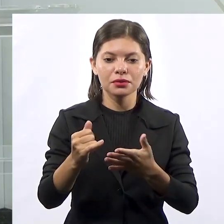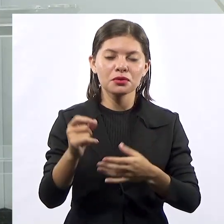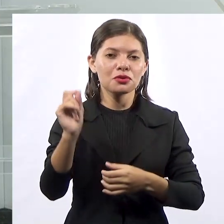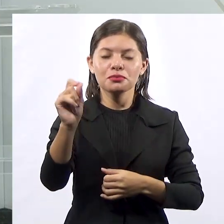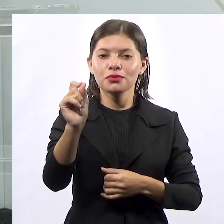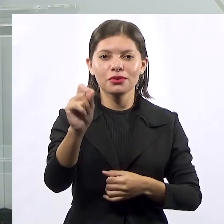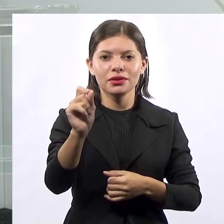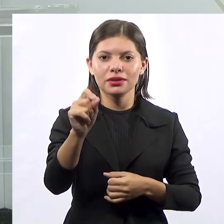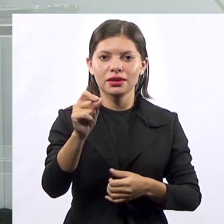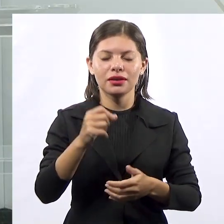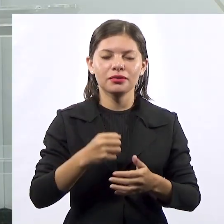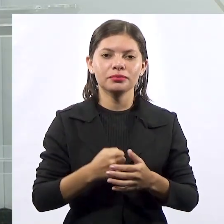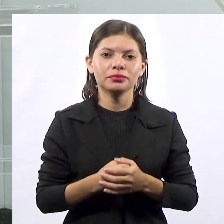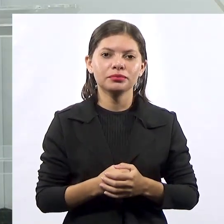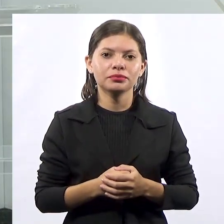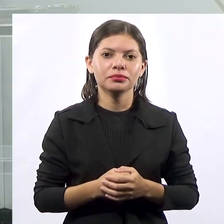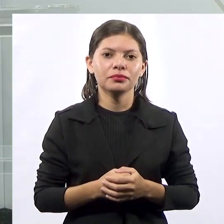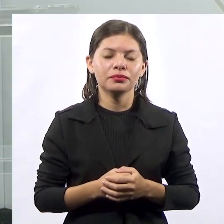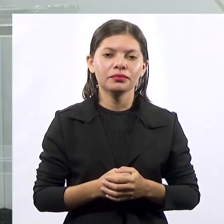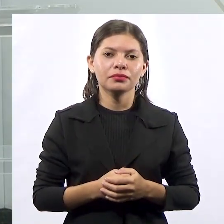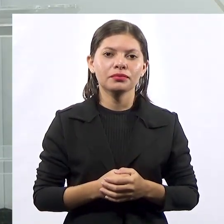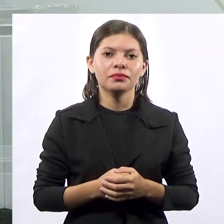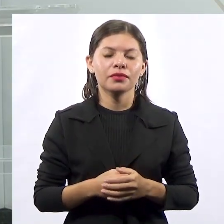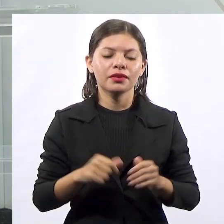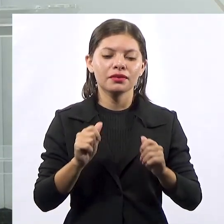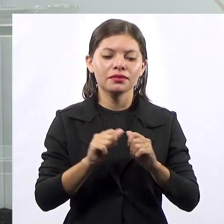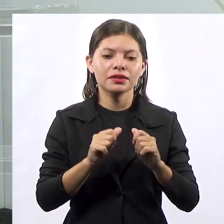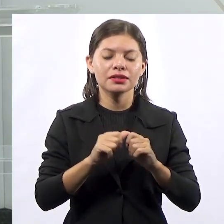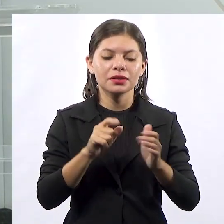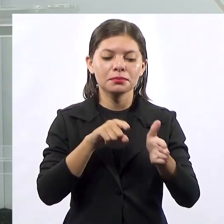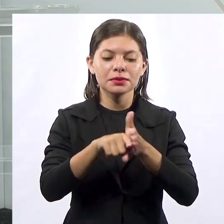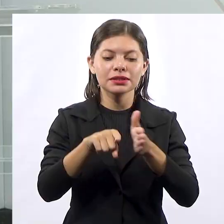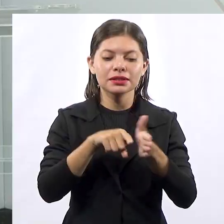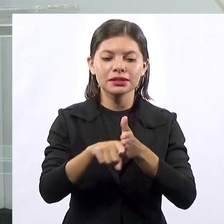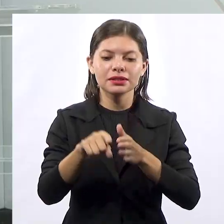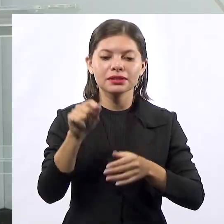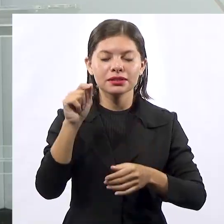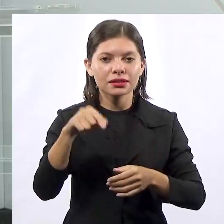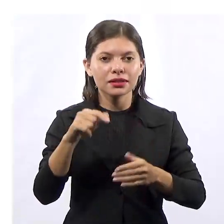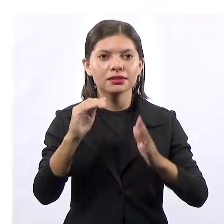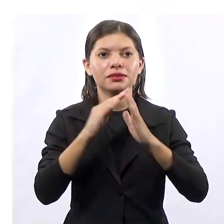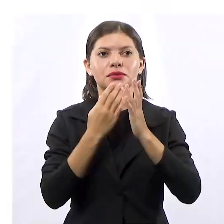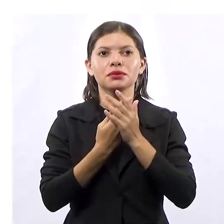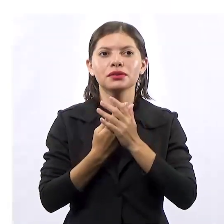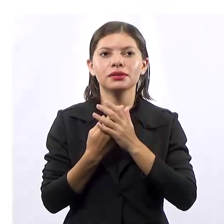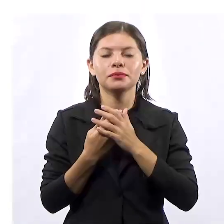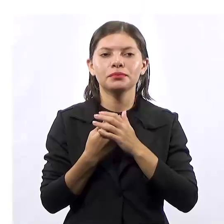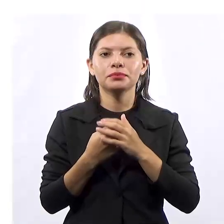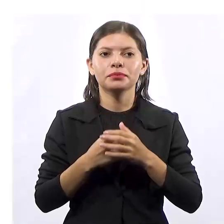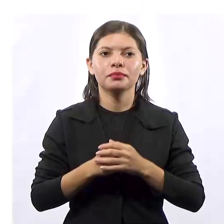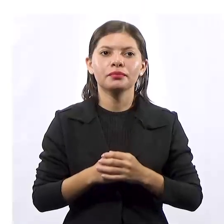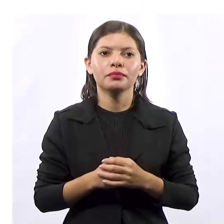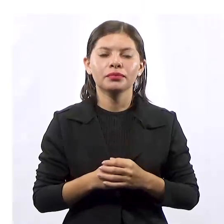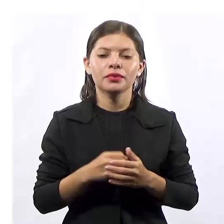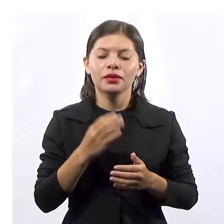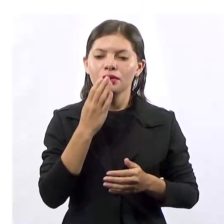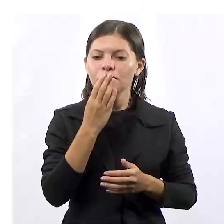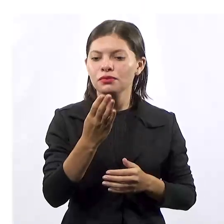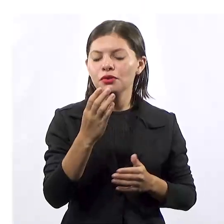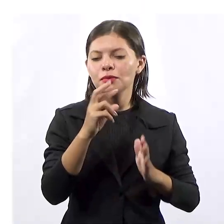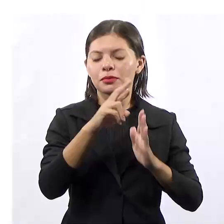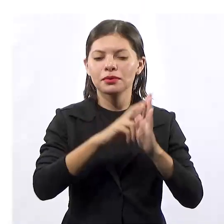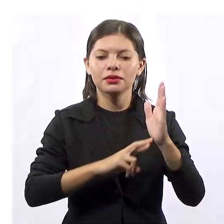pelo qual, o motivo que te levou a realizar a pesquisa nessa escola, a forma como o relatório